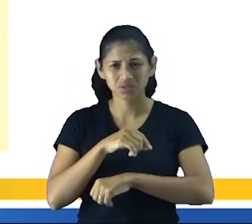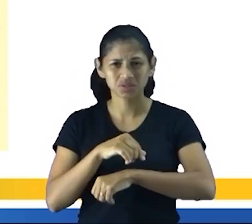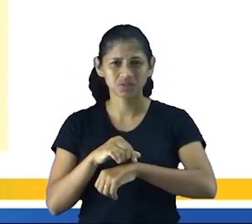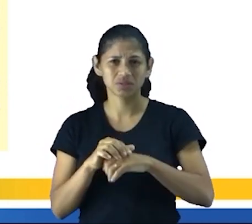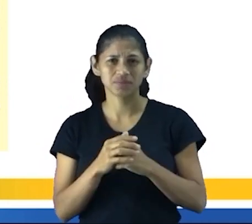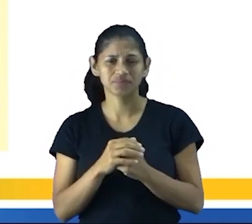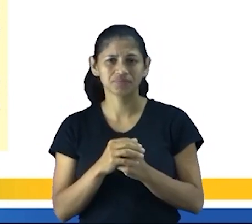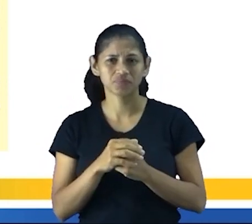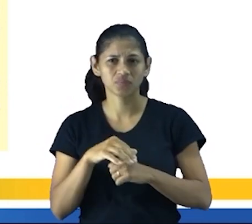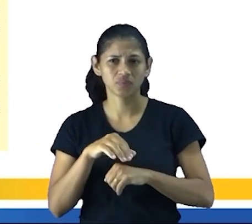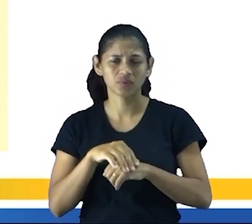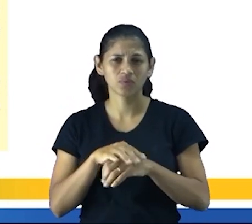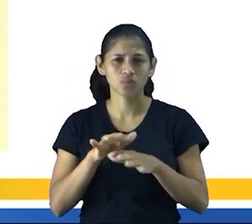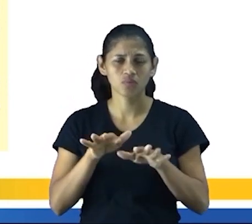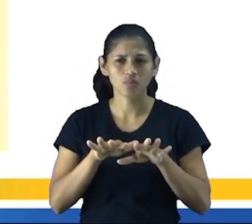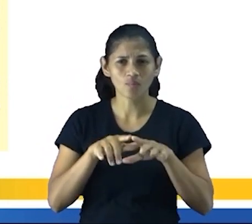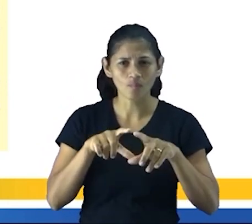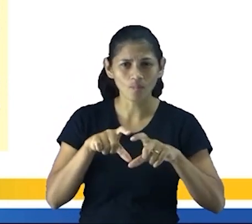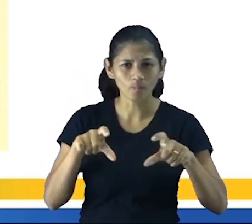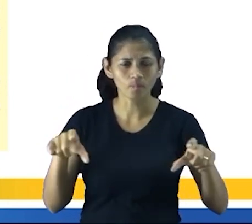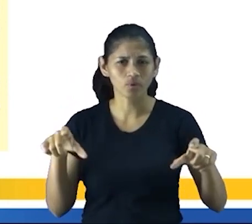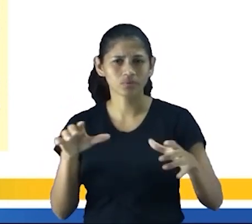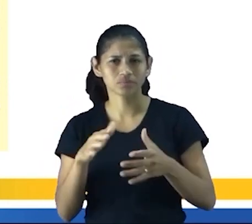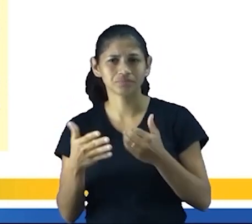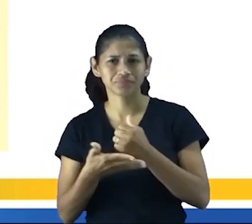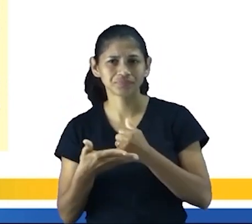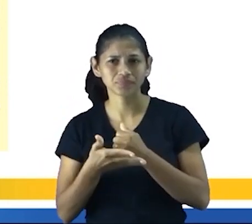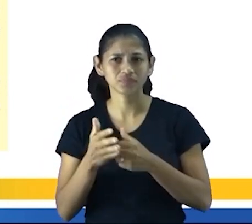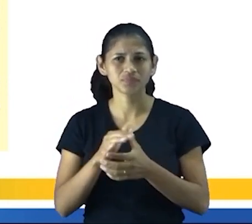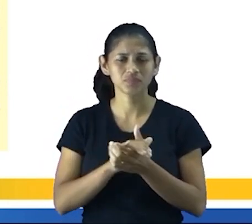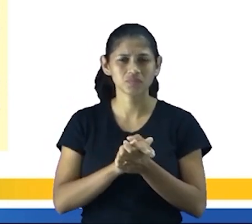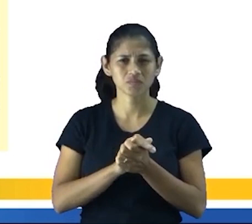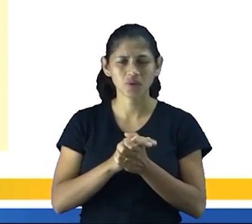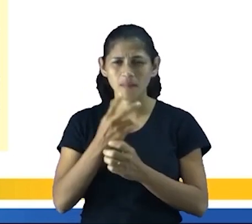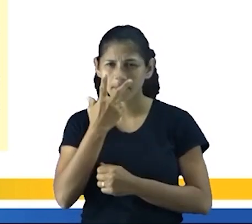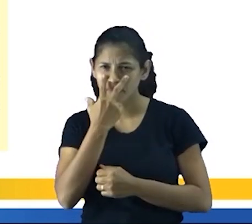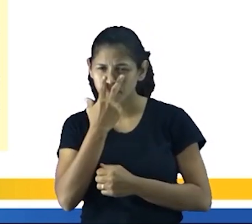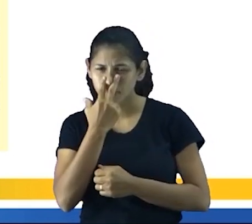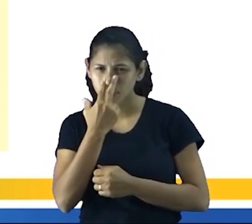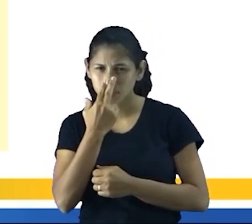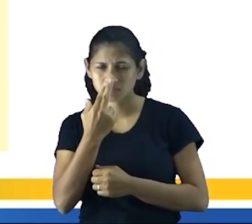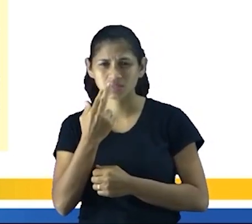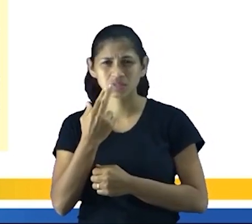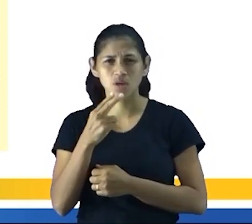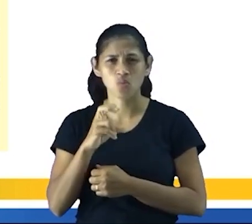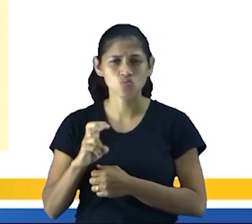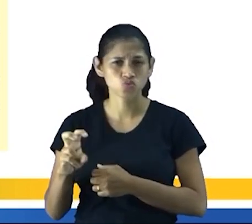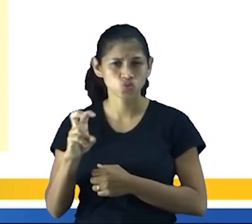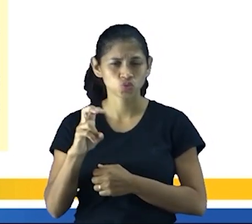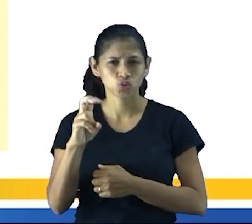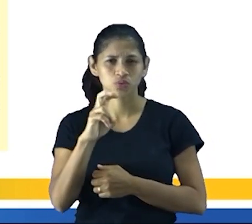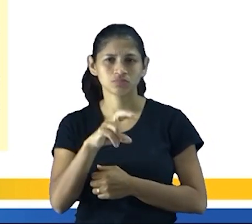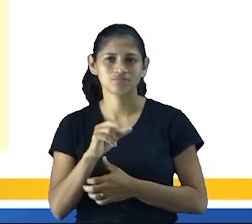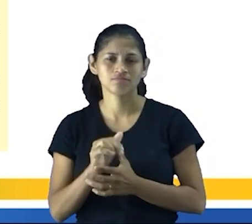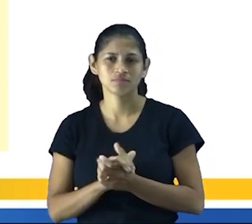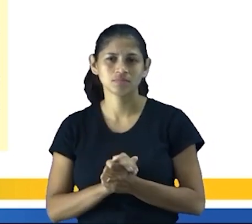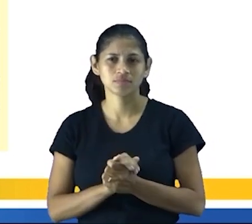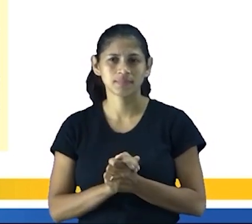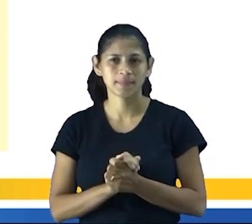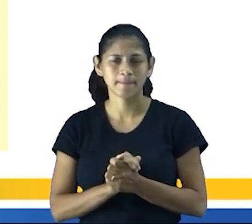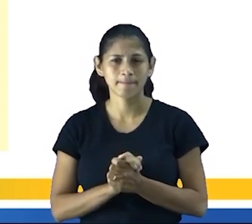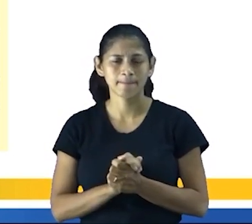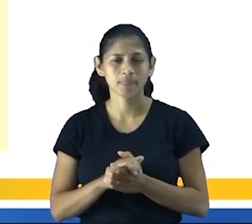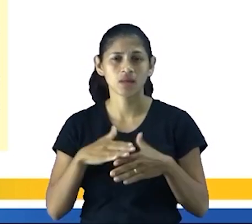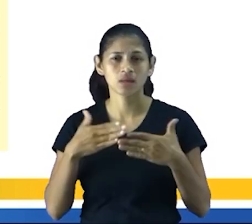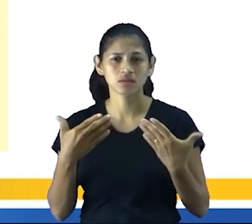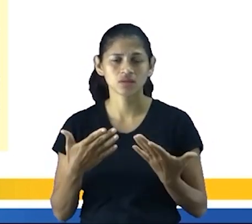curta, grossa na base, cheia de roscas, semelhante a uma cauda de cascavel. Então Fabiano